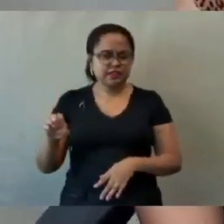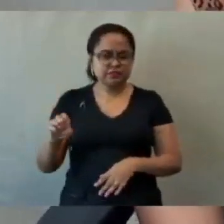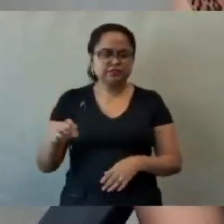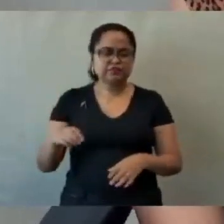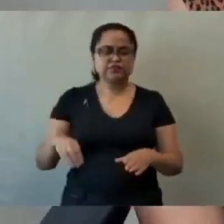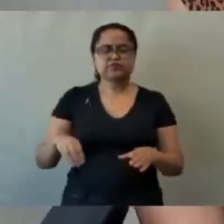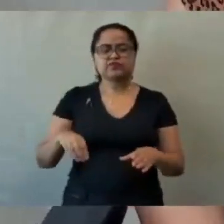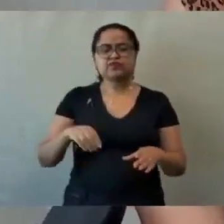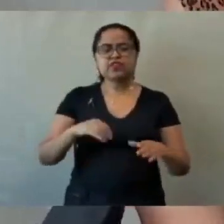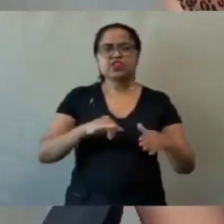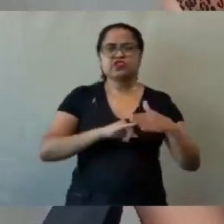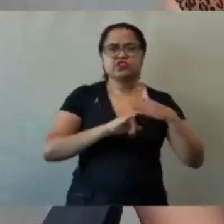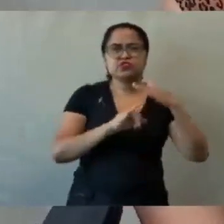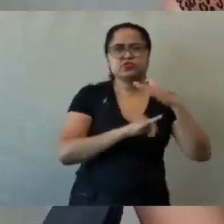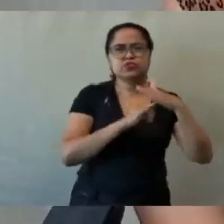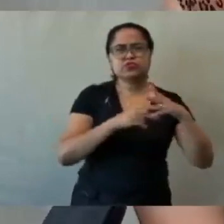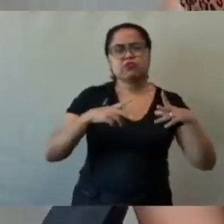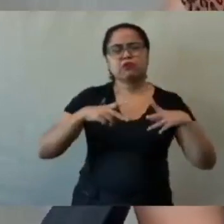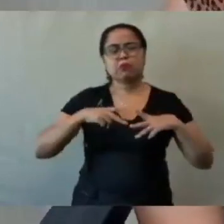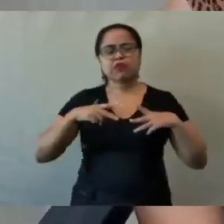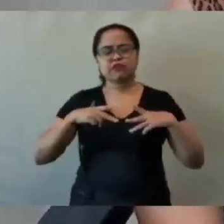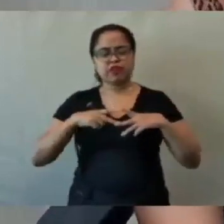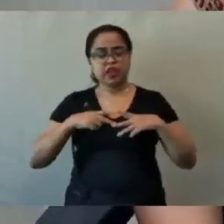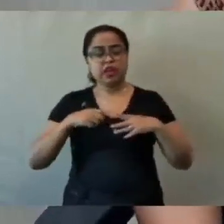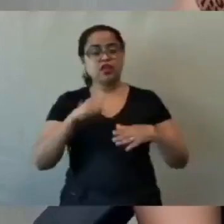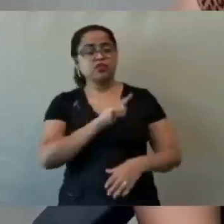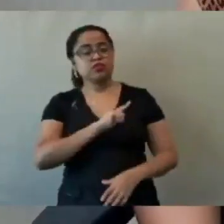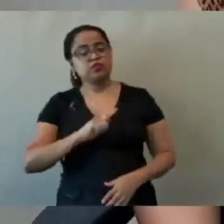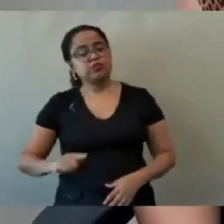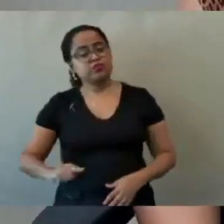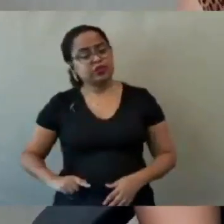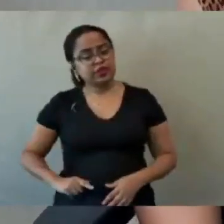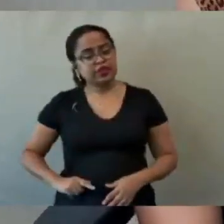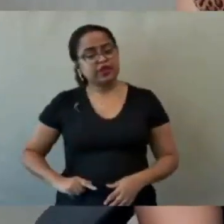parte do sistema, do governo, de